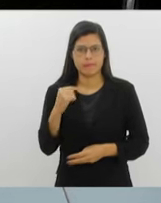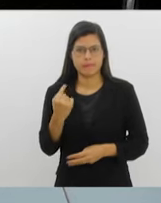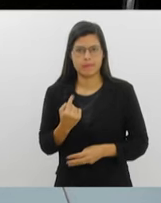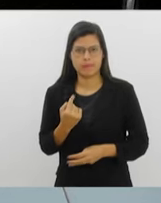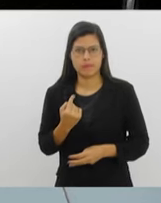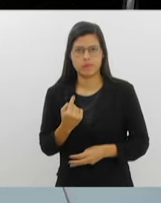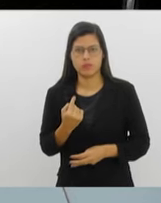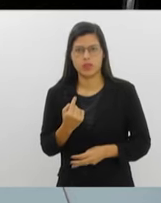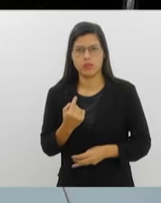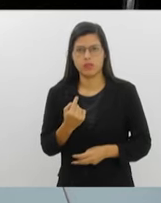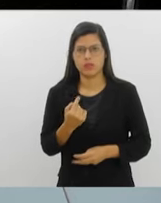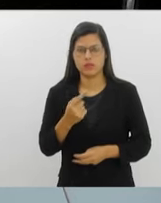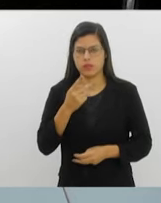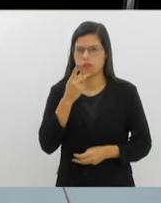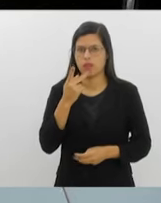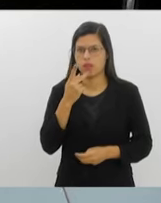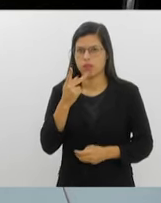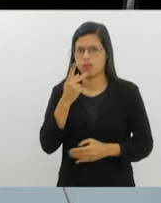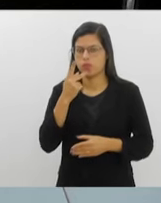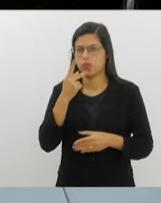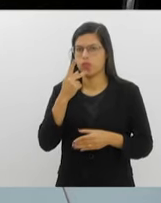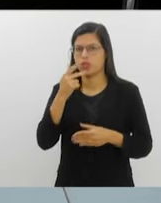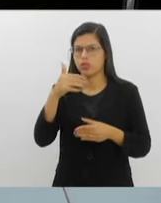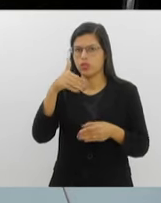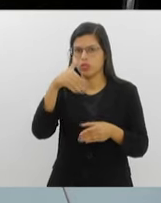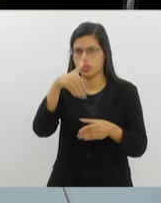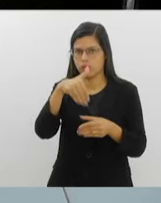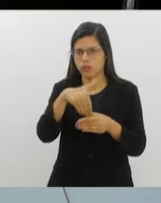eleições nacionais.